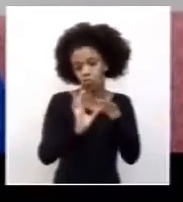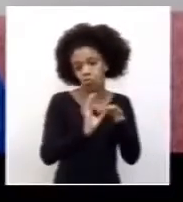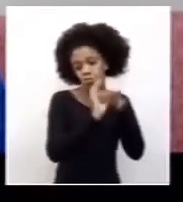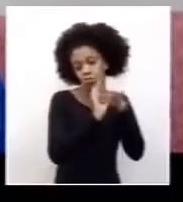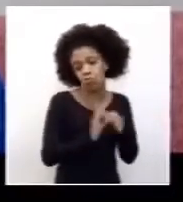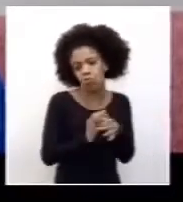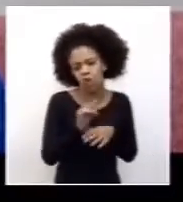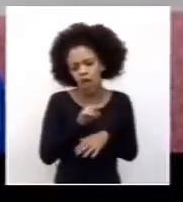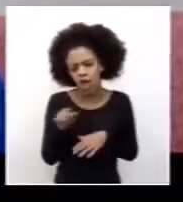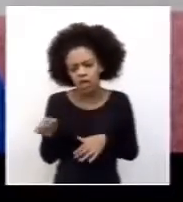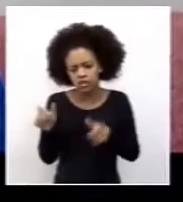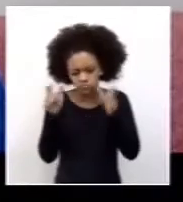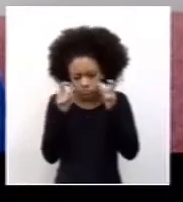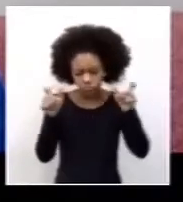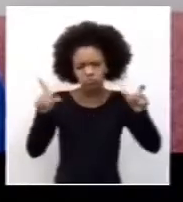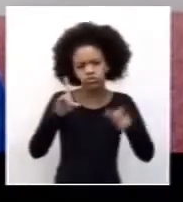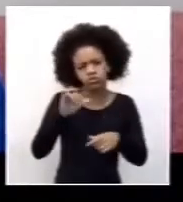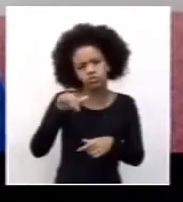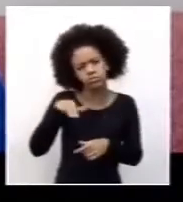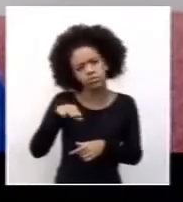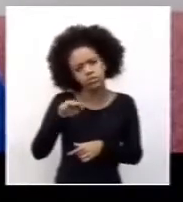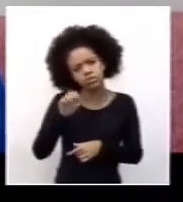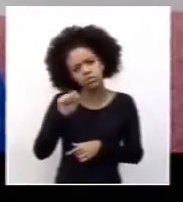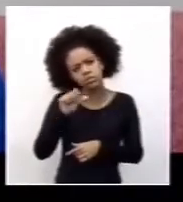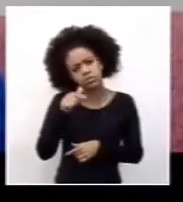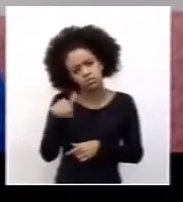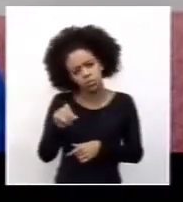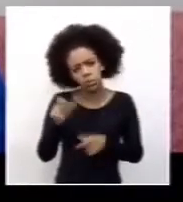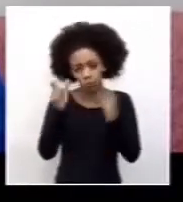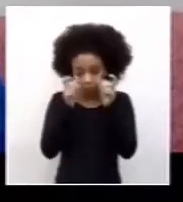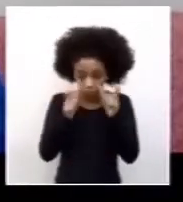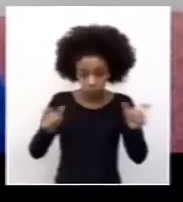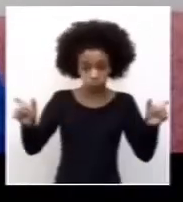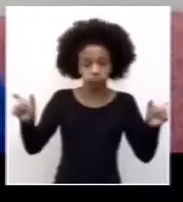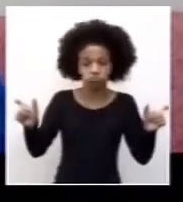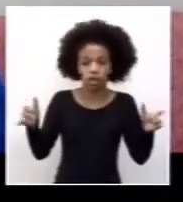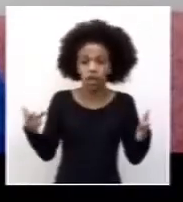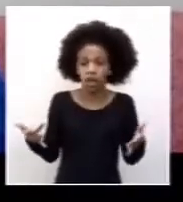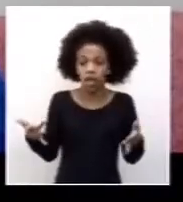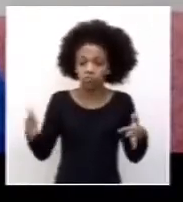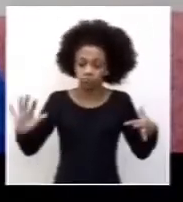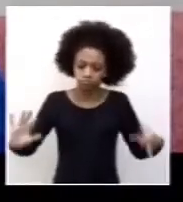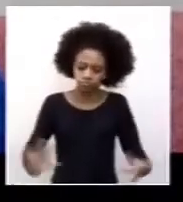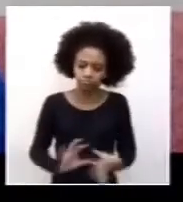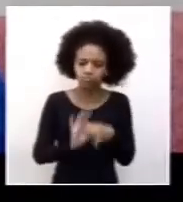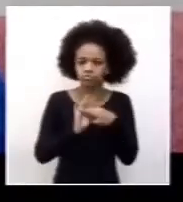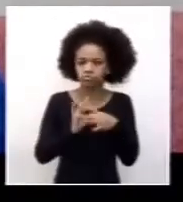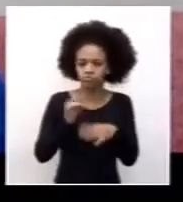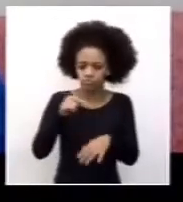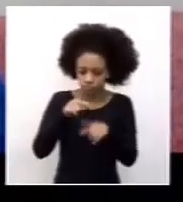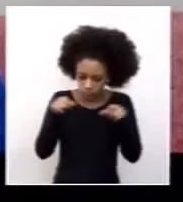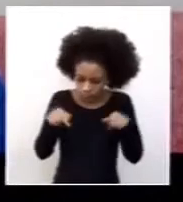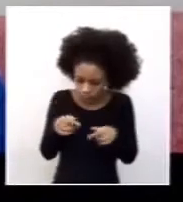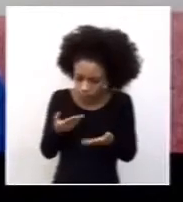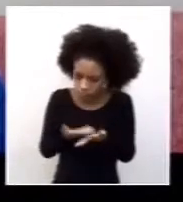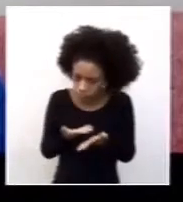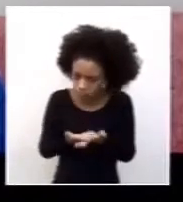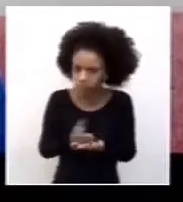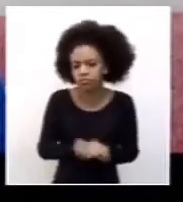é onde diferentes relações se estabelecem dentro de uma sala de aula. Diferentes relações que